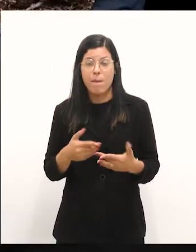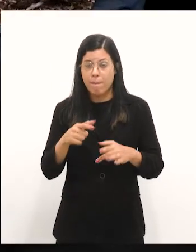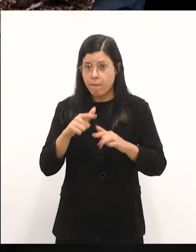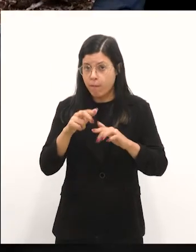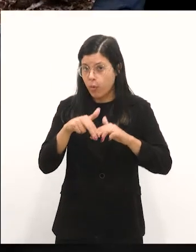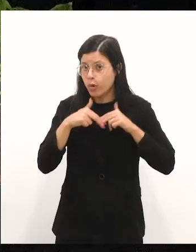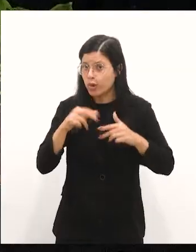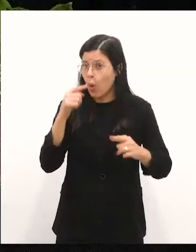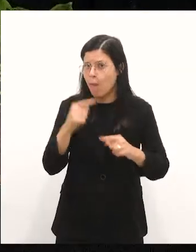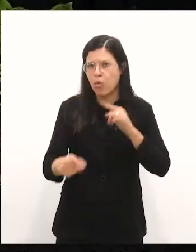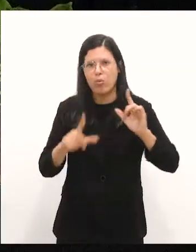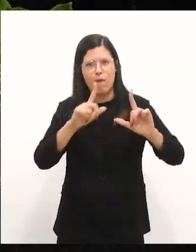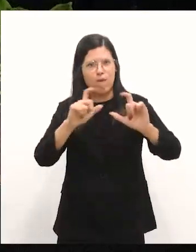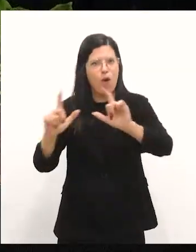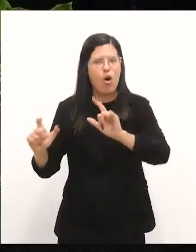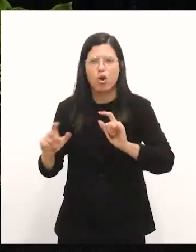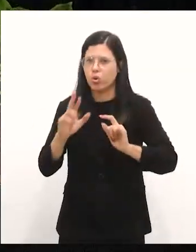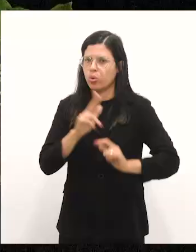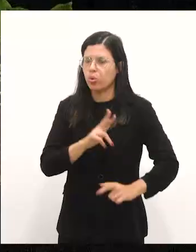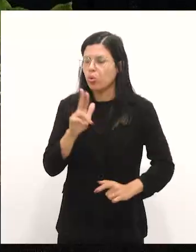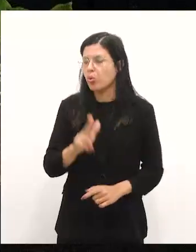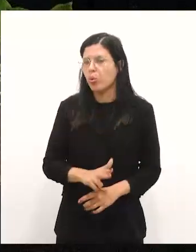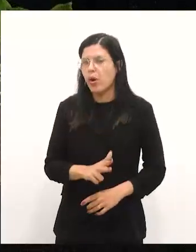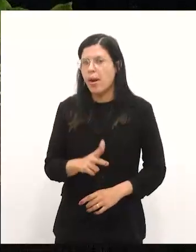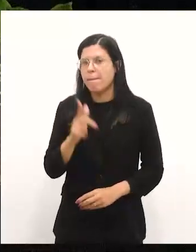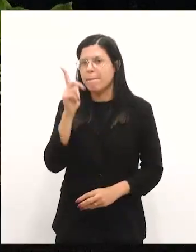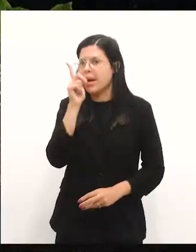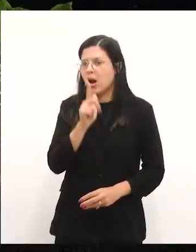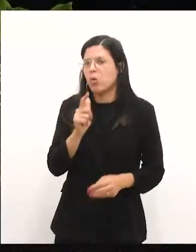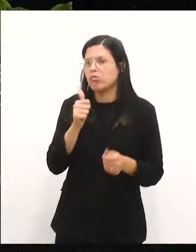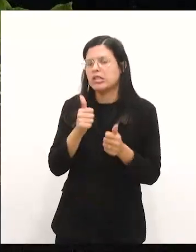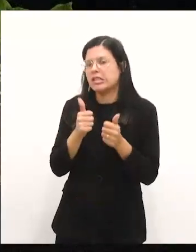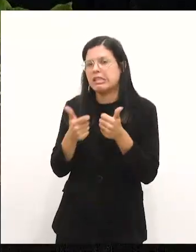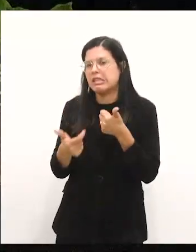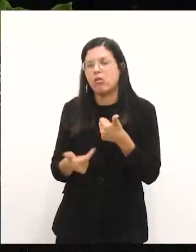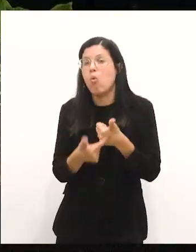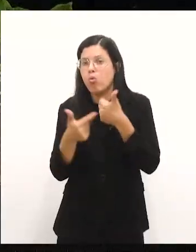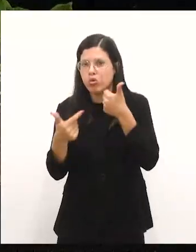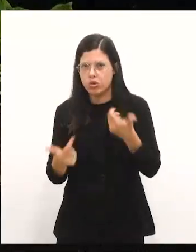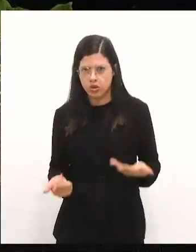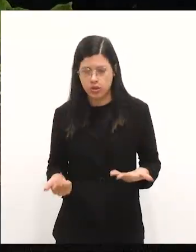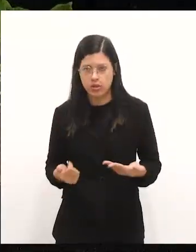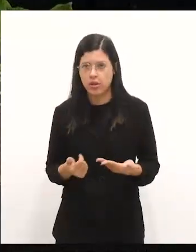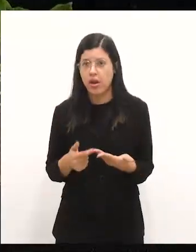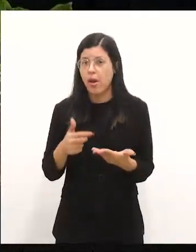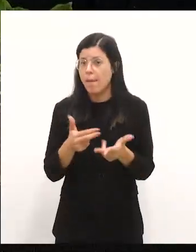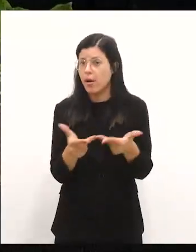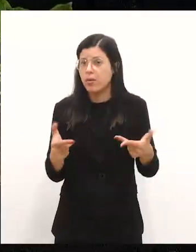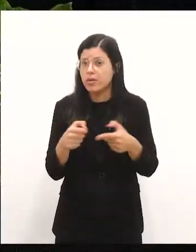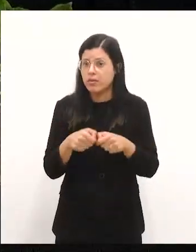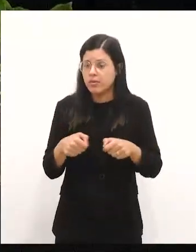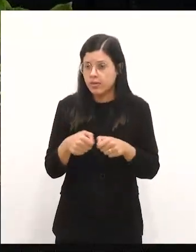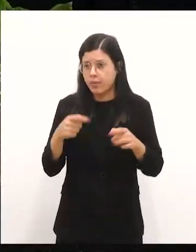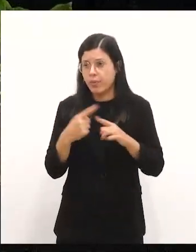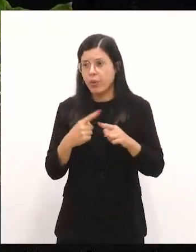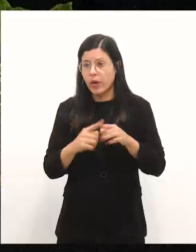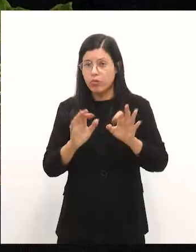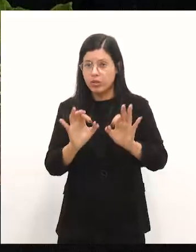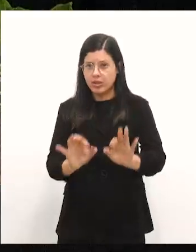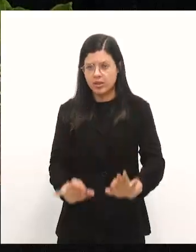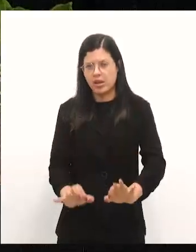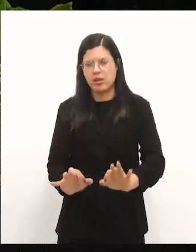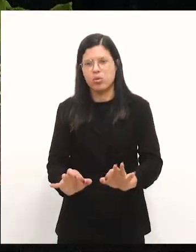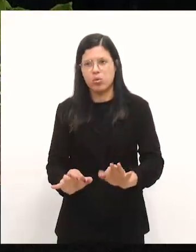foto. Porque aquilo ali não é para ganhar like. Aquilo ali é algo que você está fazendo porque é